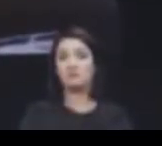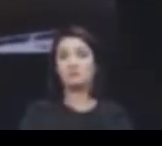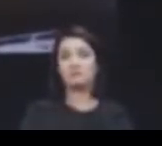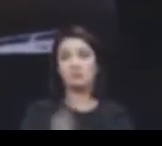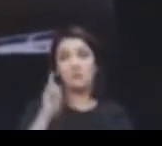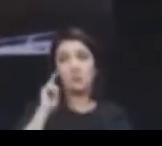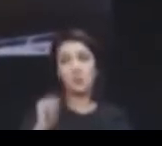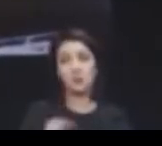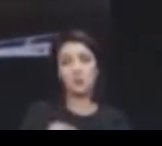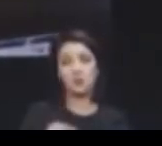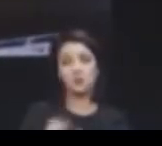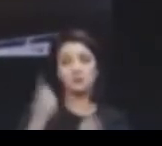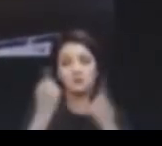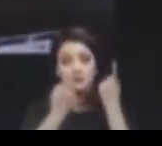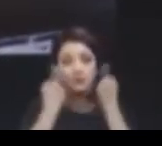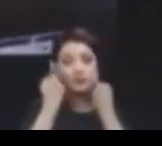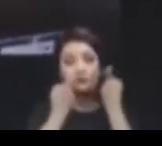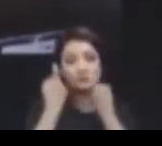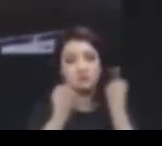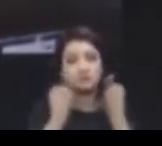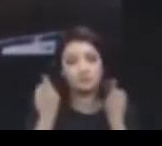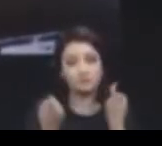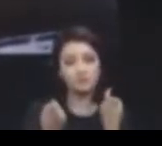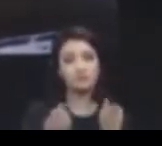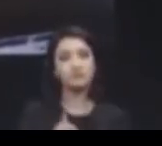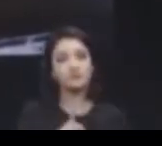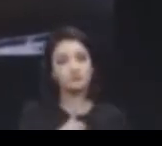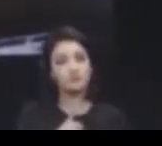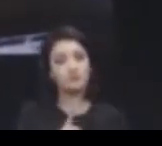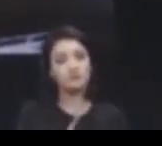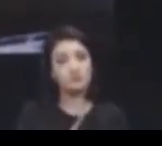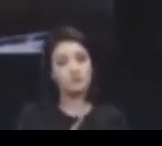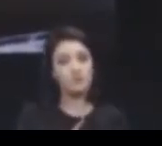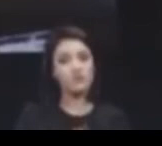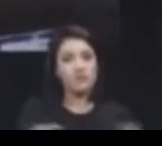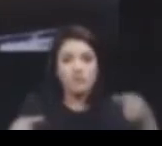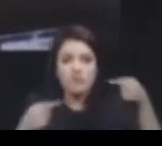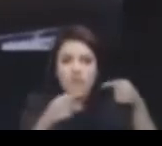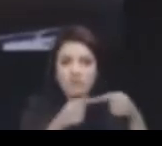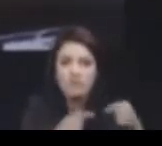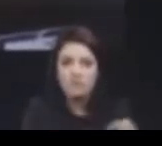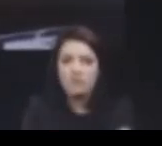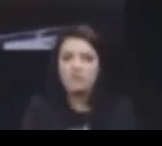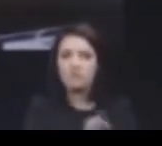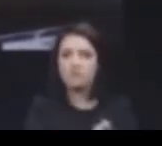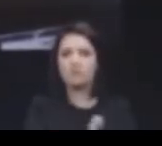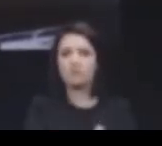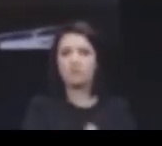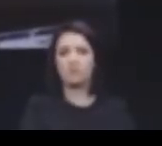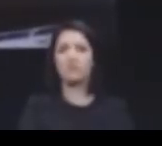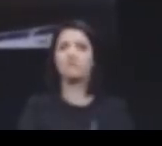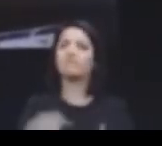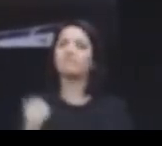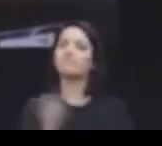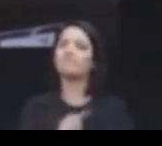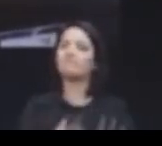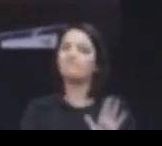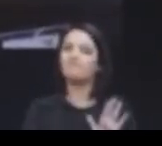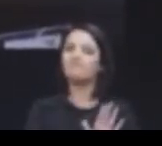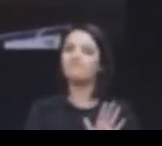necessidade de uma interpretação conforme do parágrafo nono, mas que nós, de fato, sinalizássemos